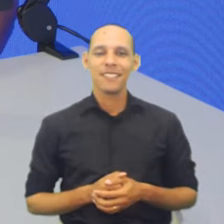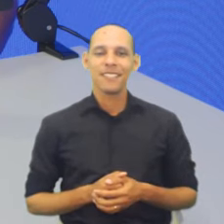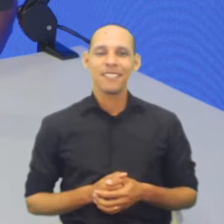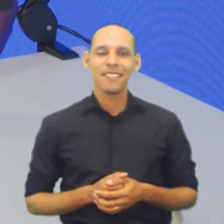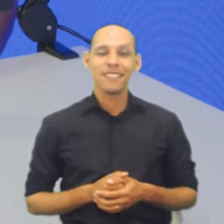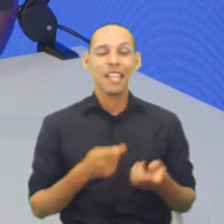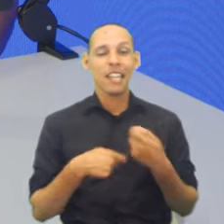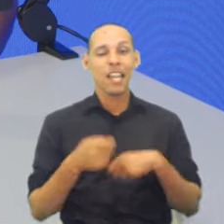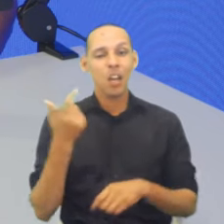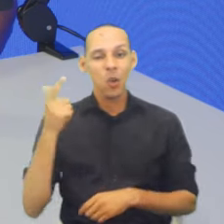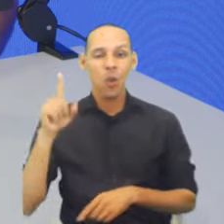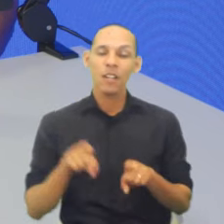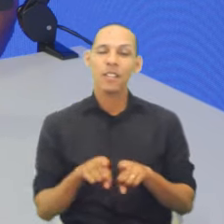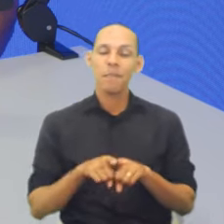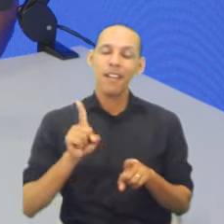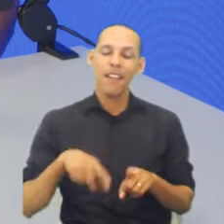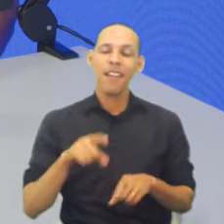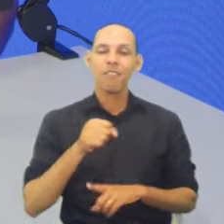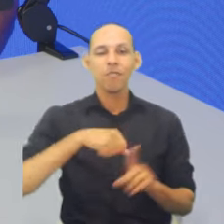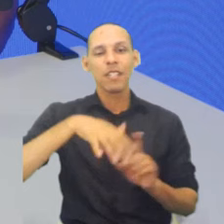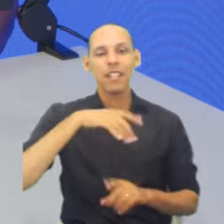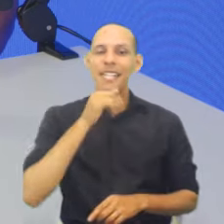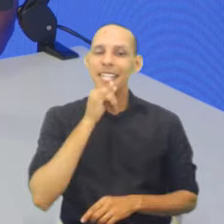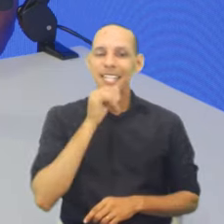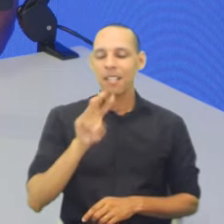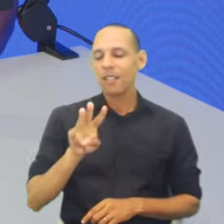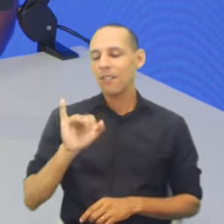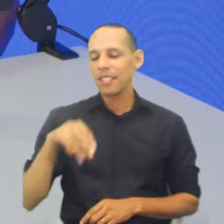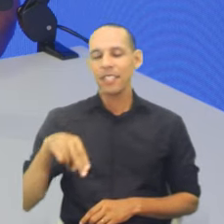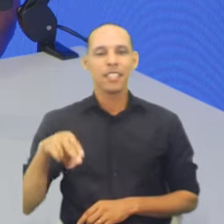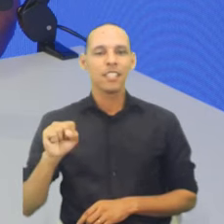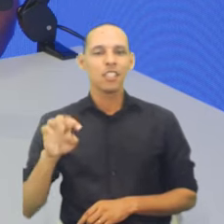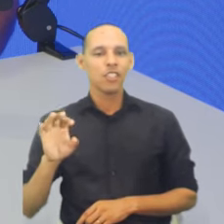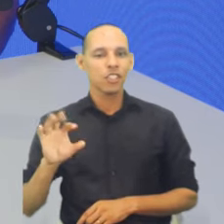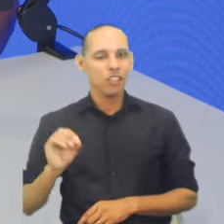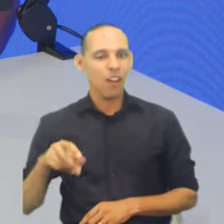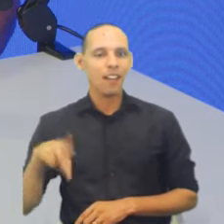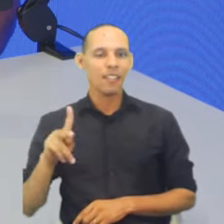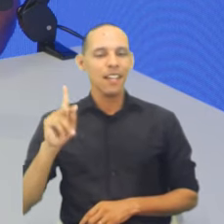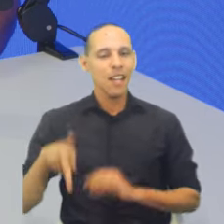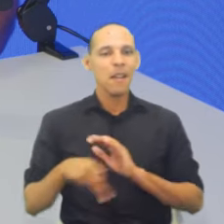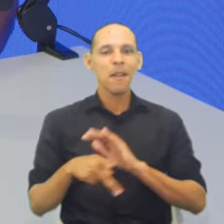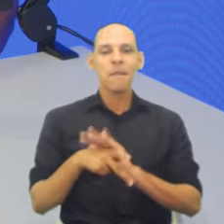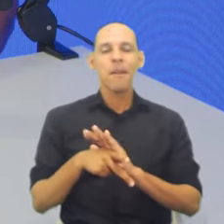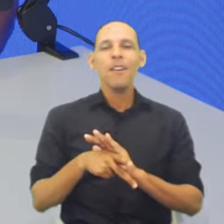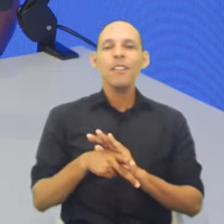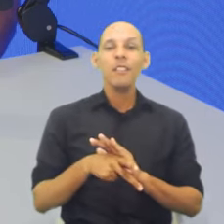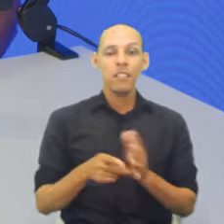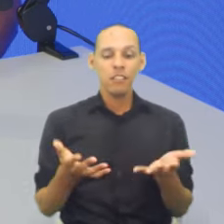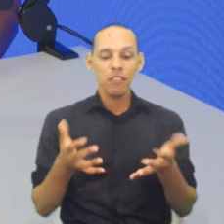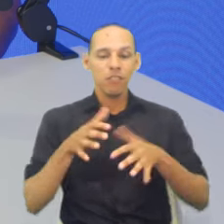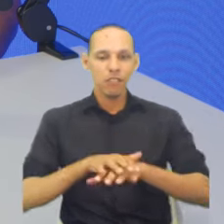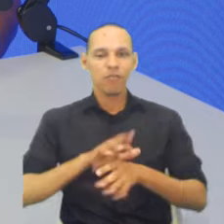outros negócios também são negócios sociais o instock é um banco de imagens de diversidade e inclusão e o inhub é um mar maret